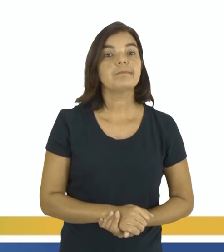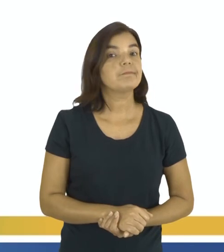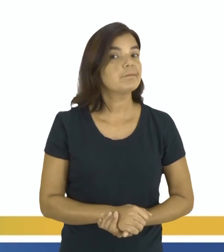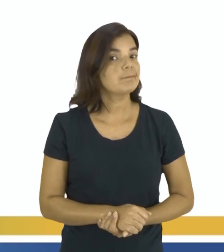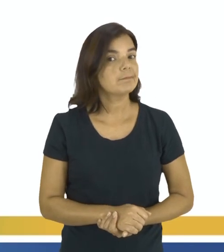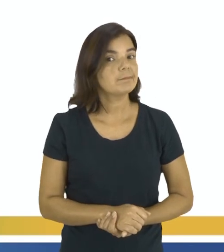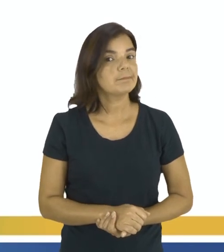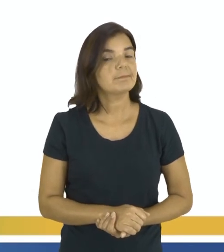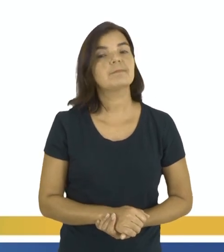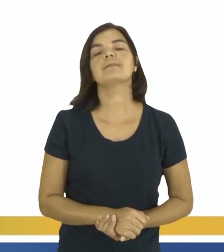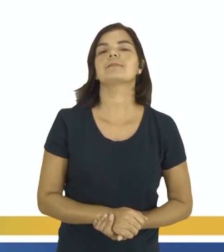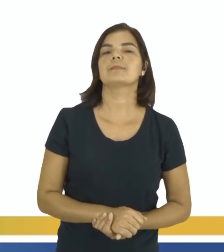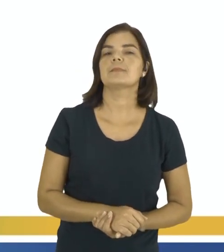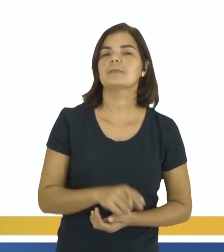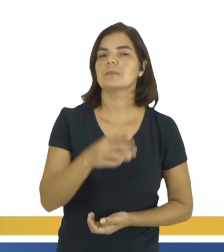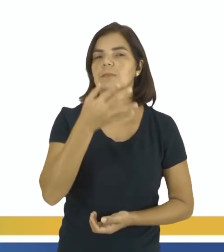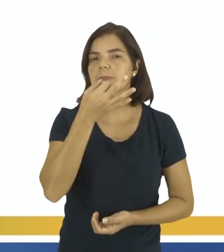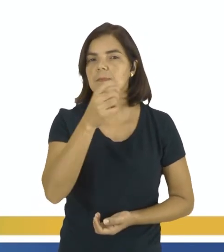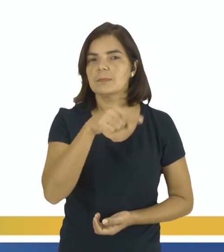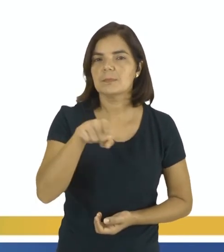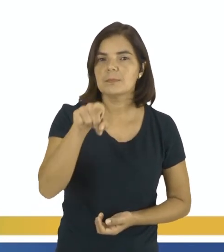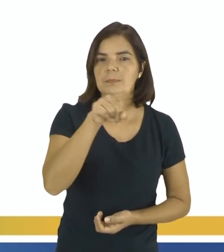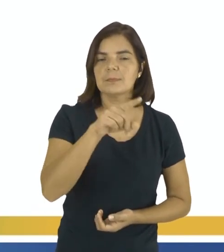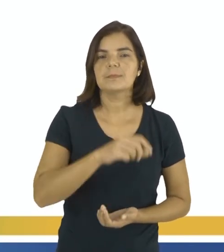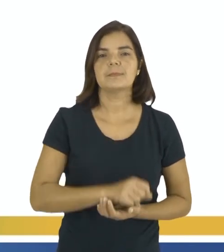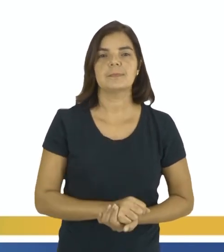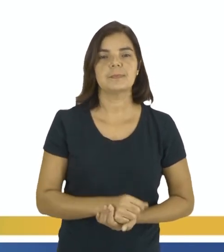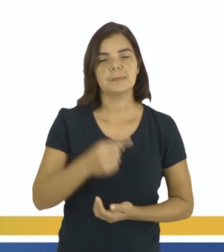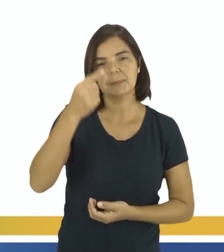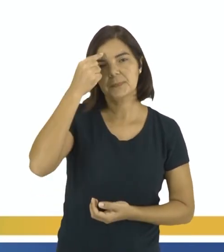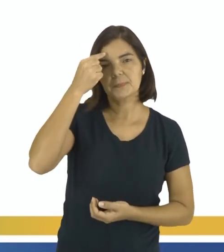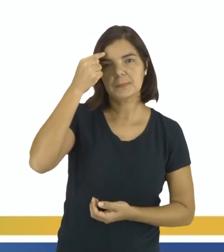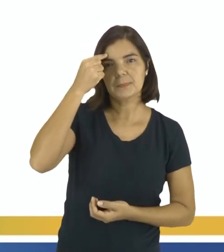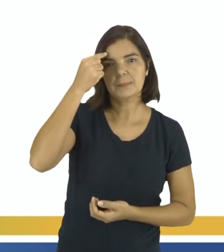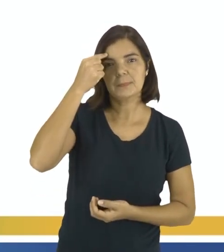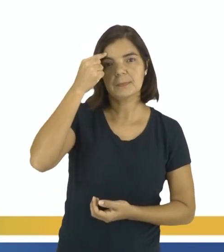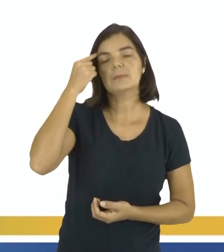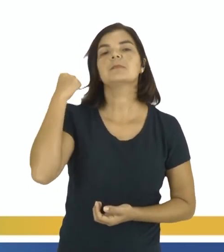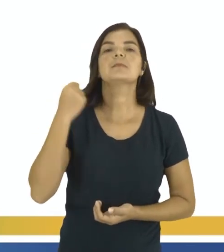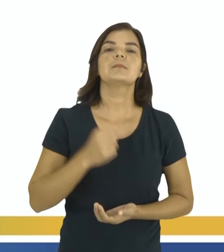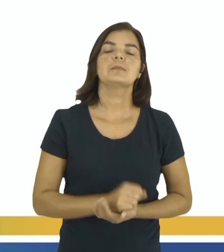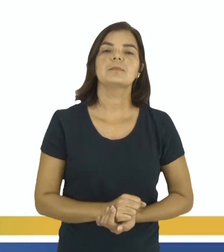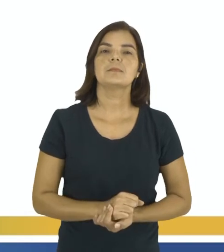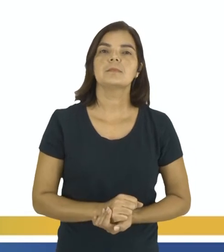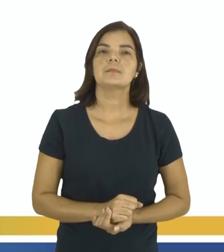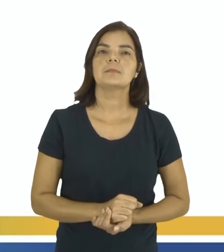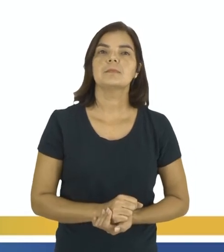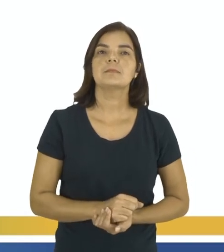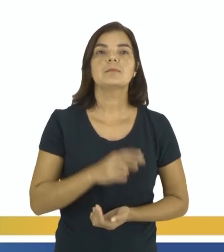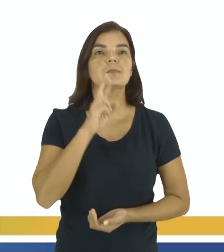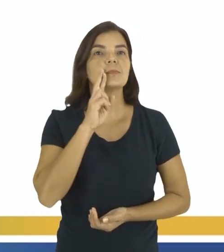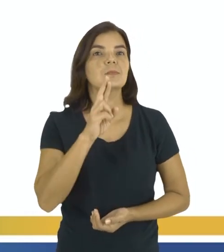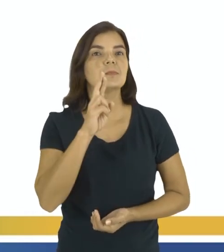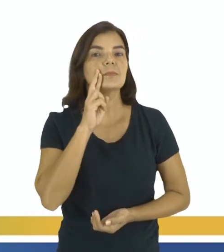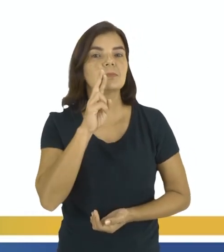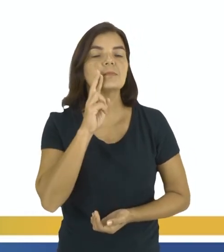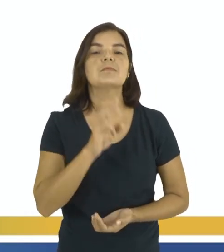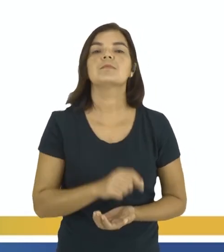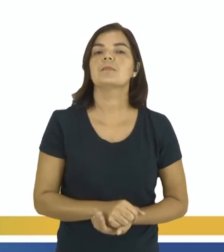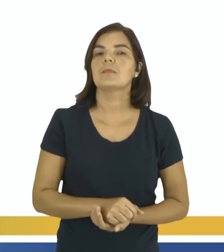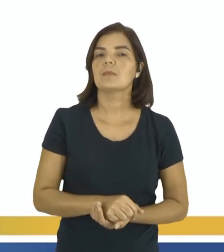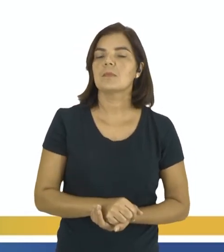aí? O que vocês acham? Vamos lá, pensando. E